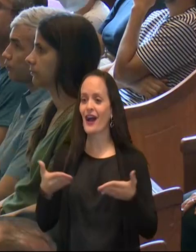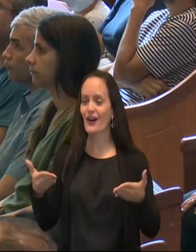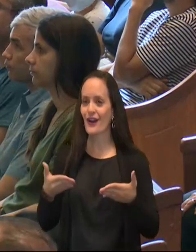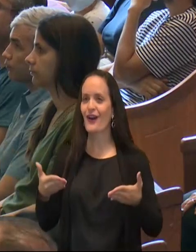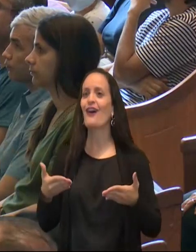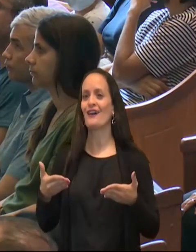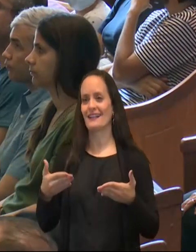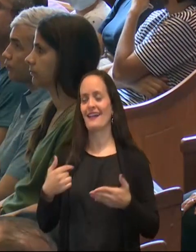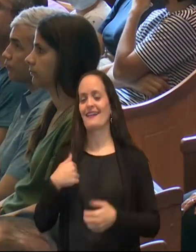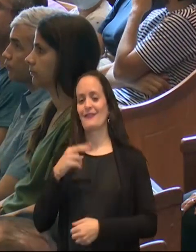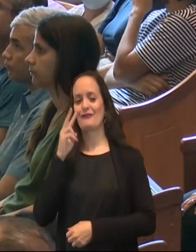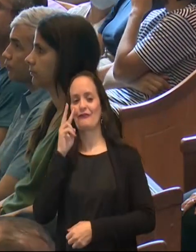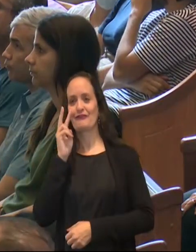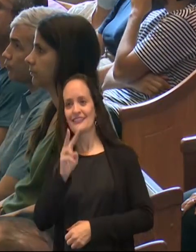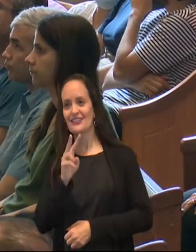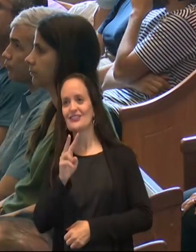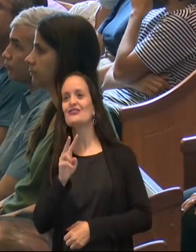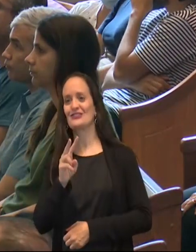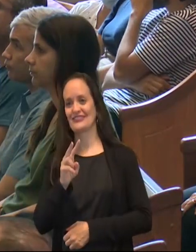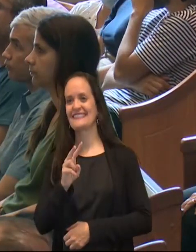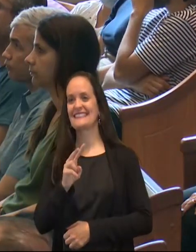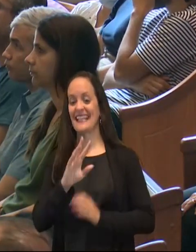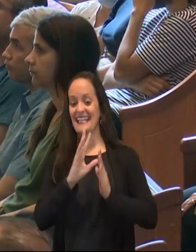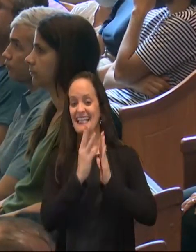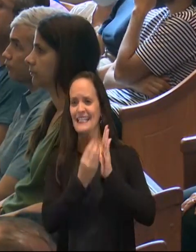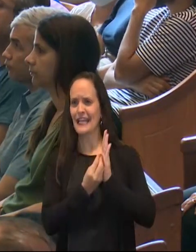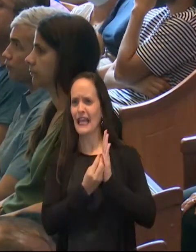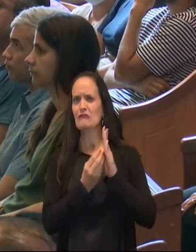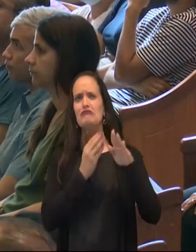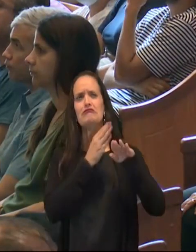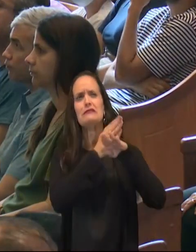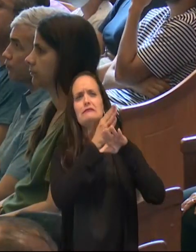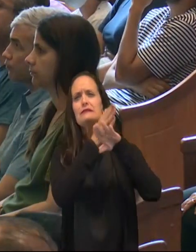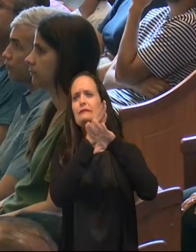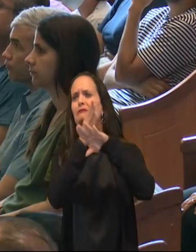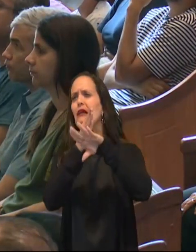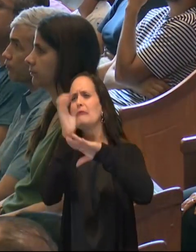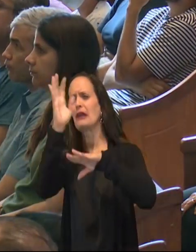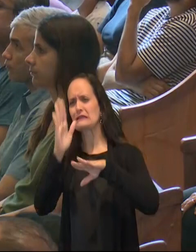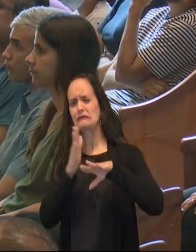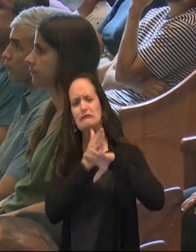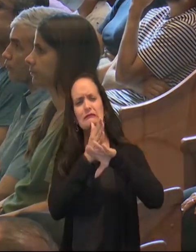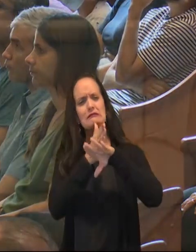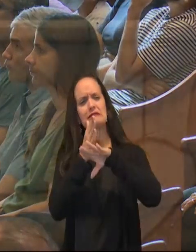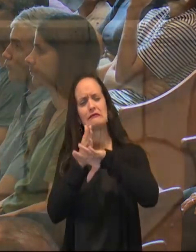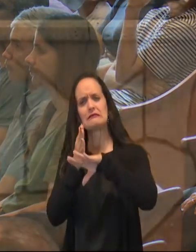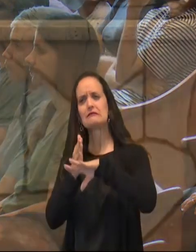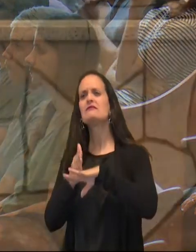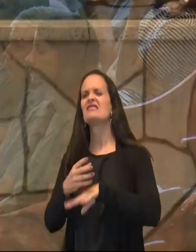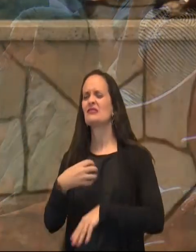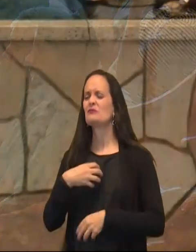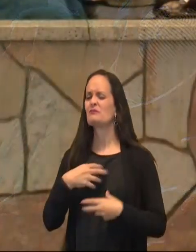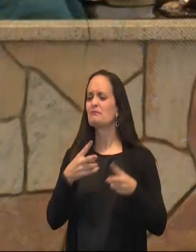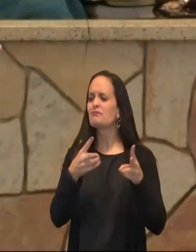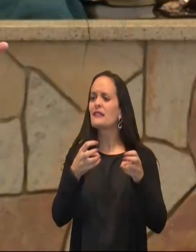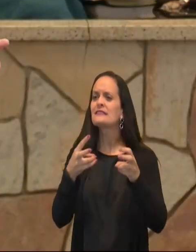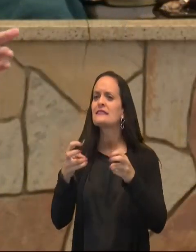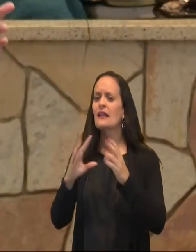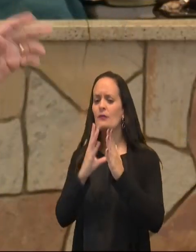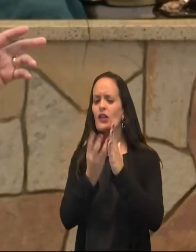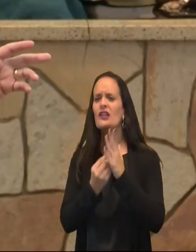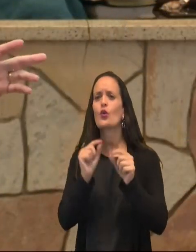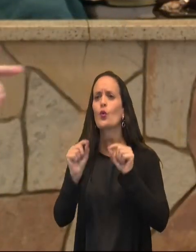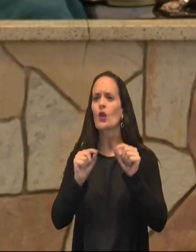igreja, e eu que já visitei e andei por várias igrejas do nosso país, percebi uma lacuna que existe nas igrejas quando